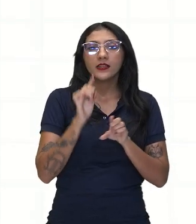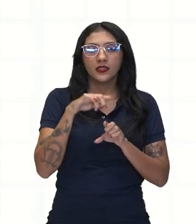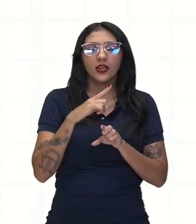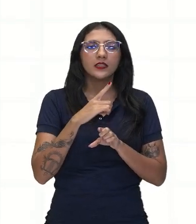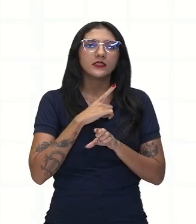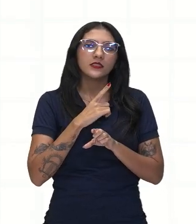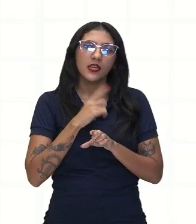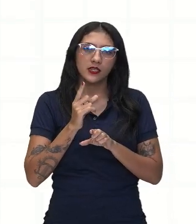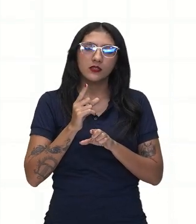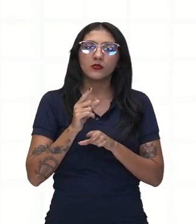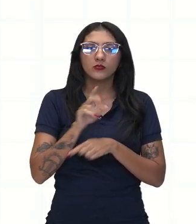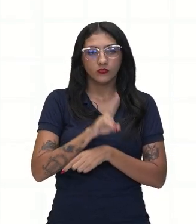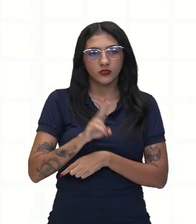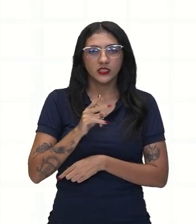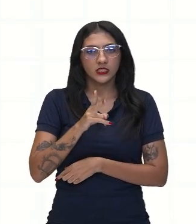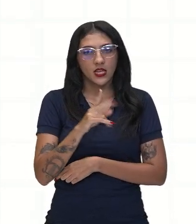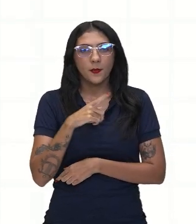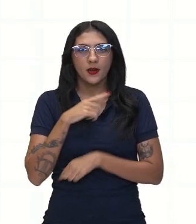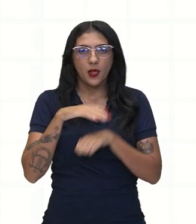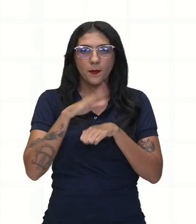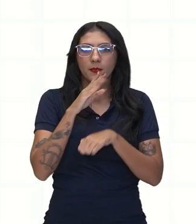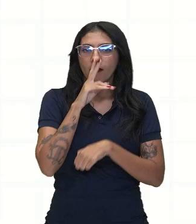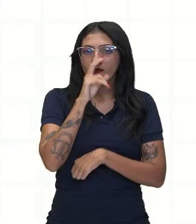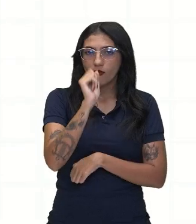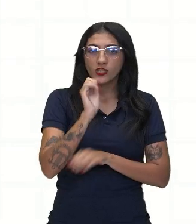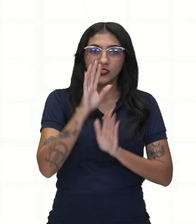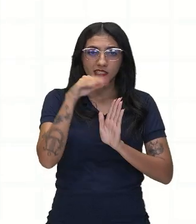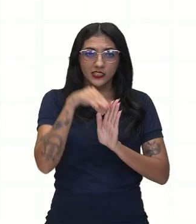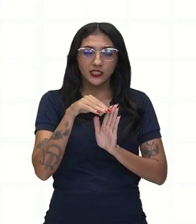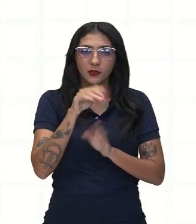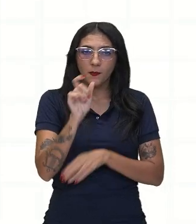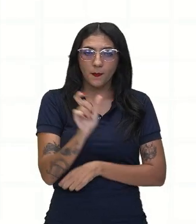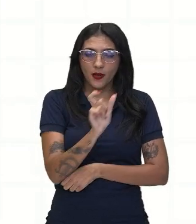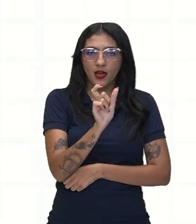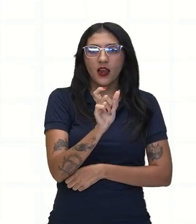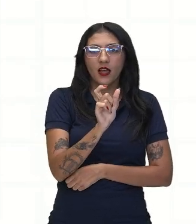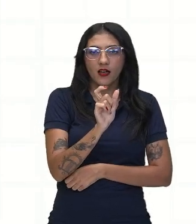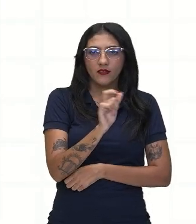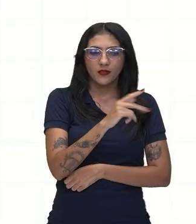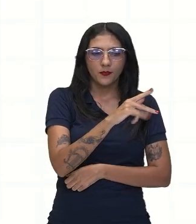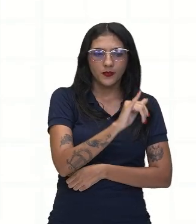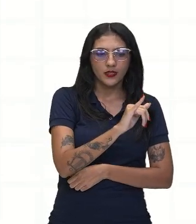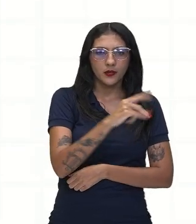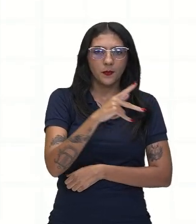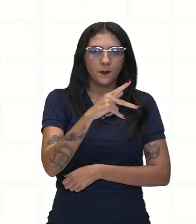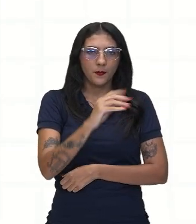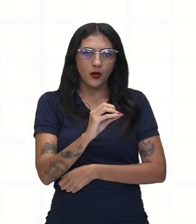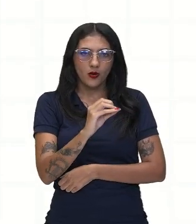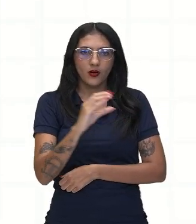continuar sendo uma sílaba forte, tá? Então, pipoca,